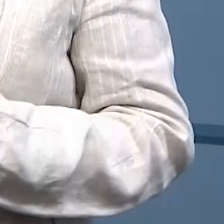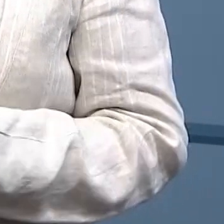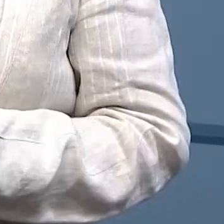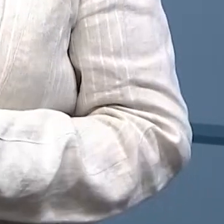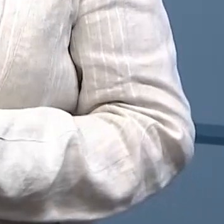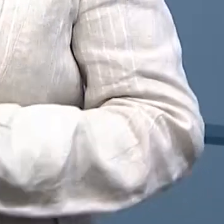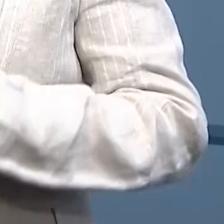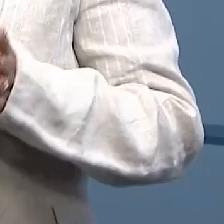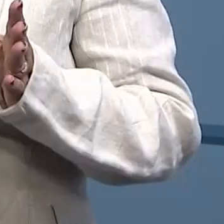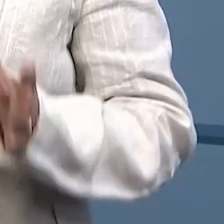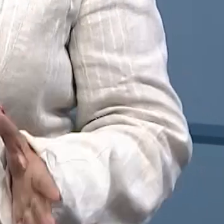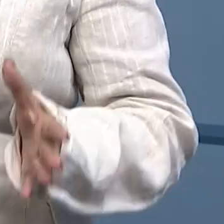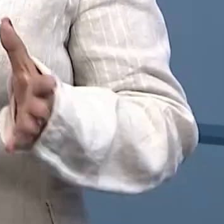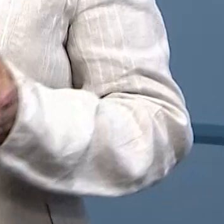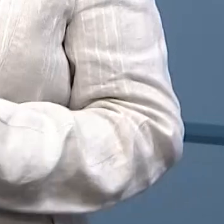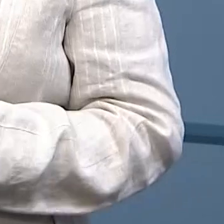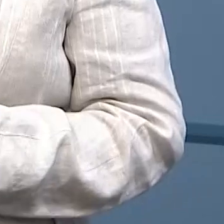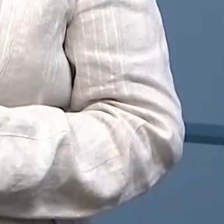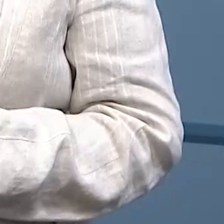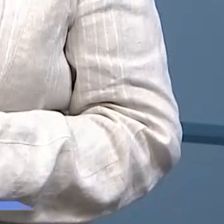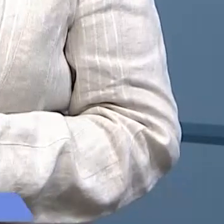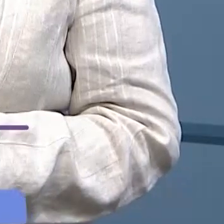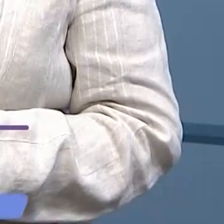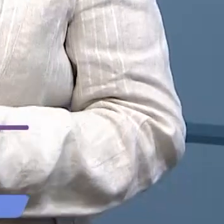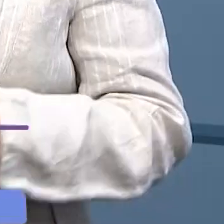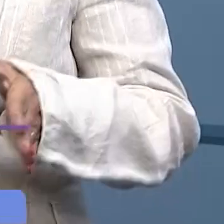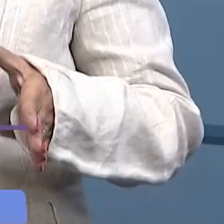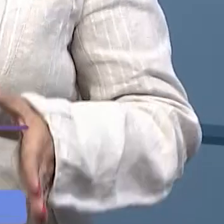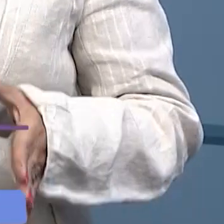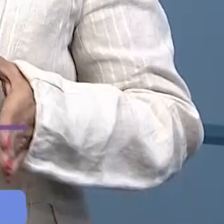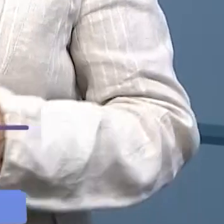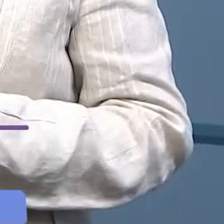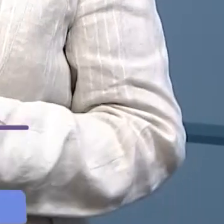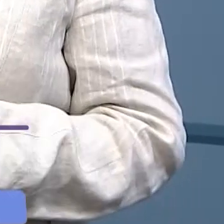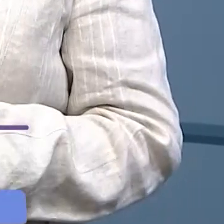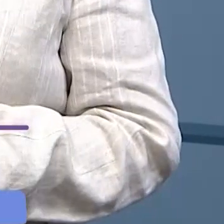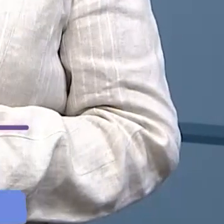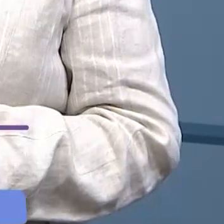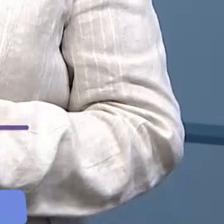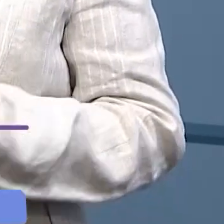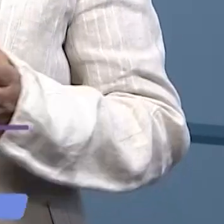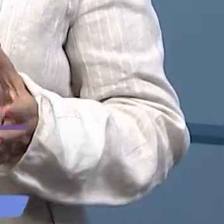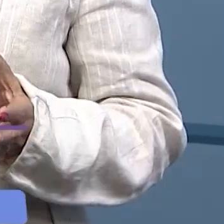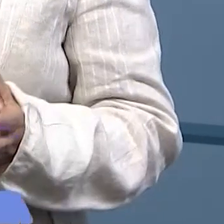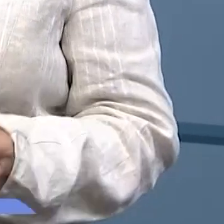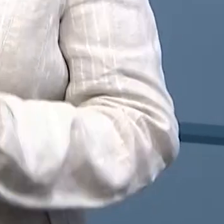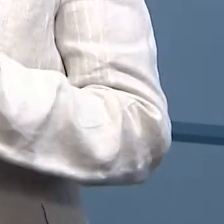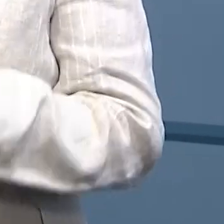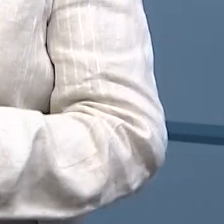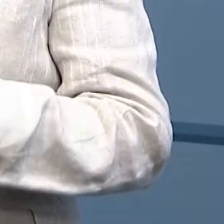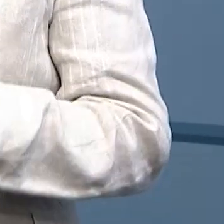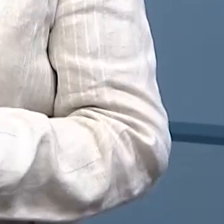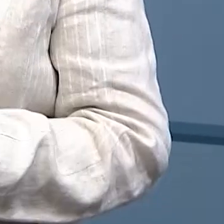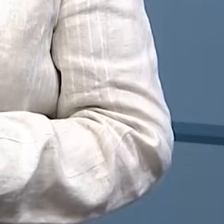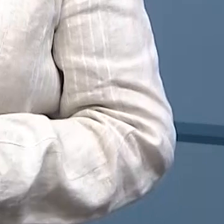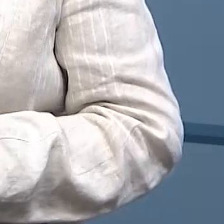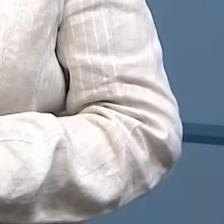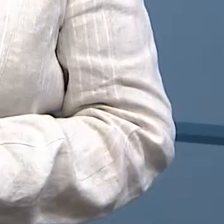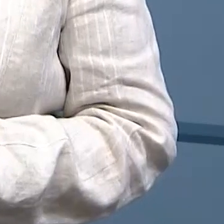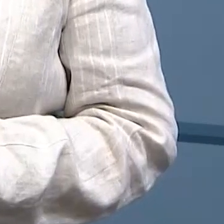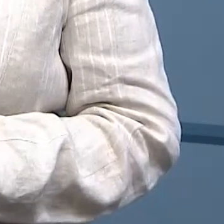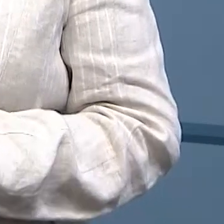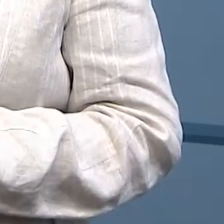para vocês novas informações. O tema deste programa será o primeiro